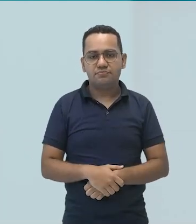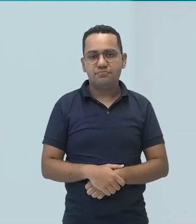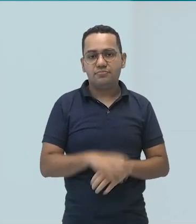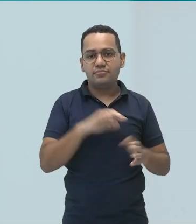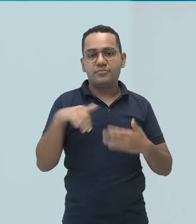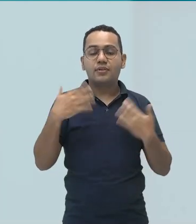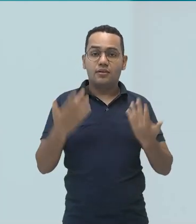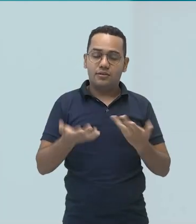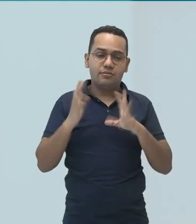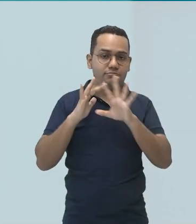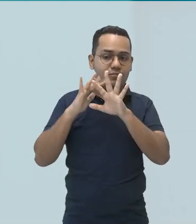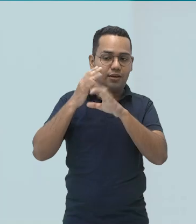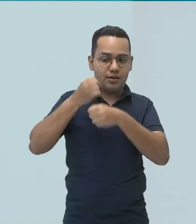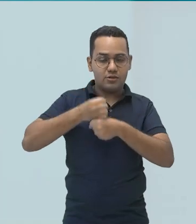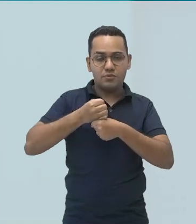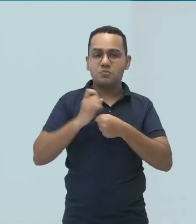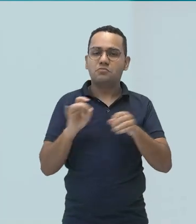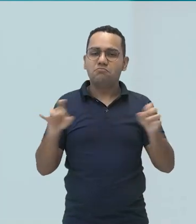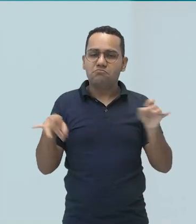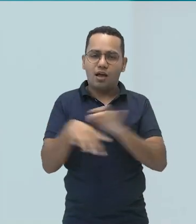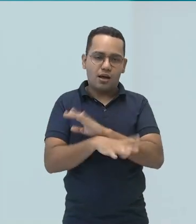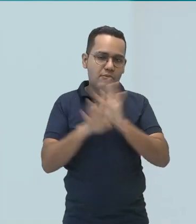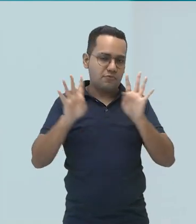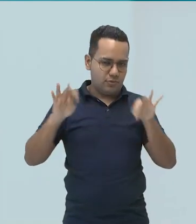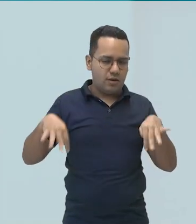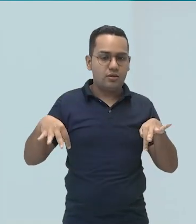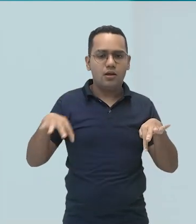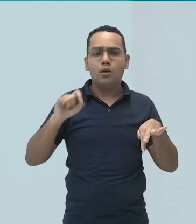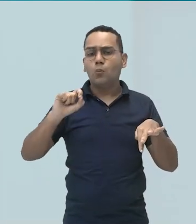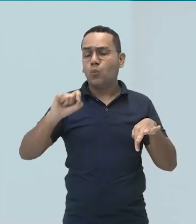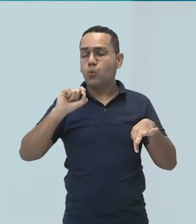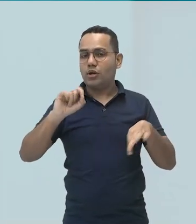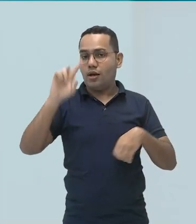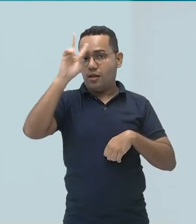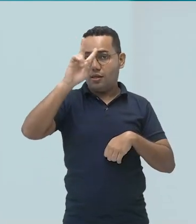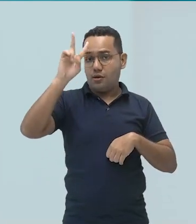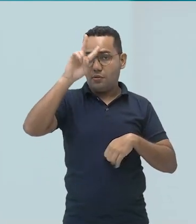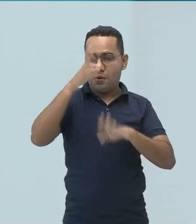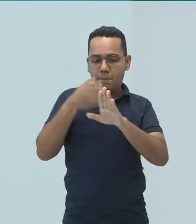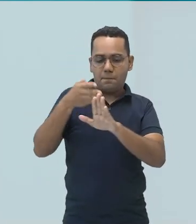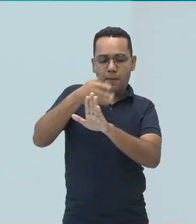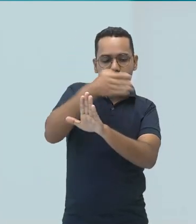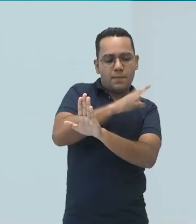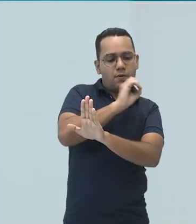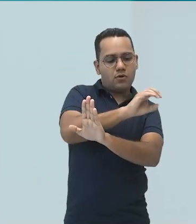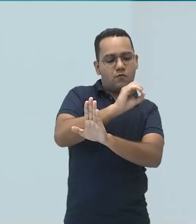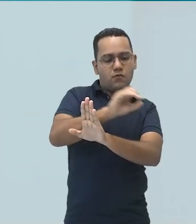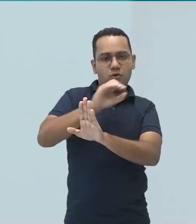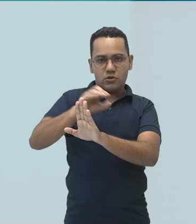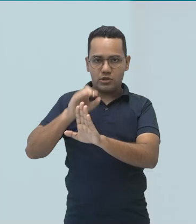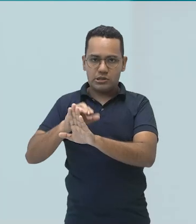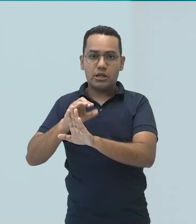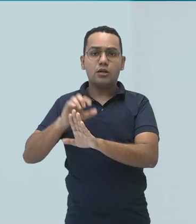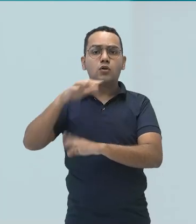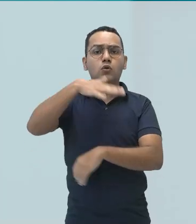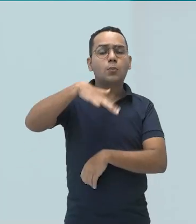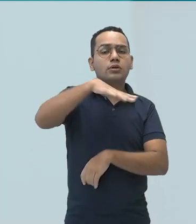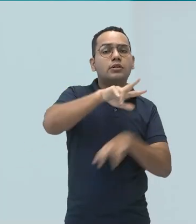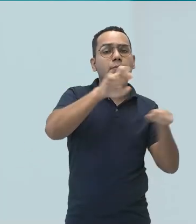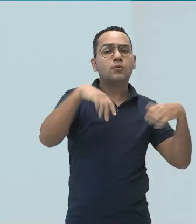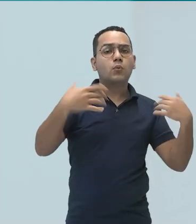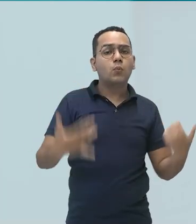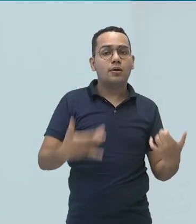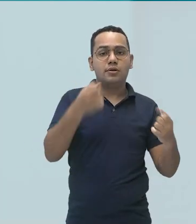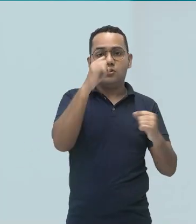momento, né, onde a gente conseguiu relembrar os principais pontos a respeito da ginástica localizada, a respeito